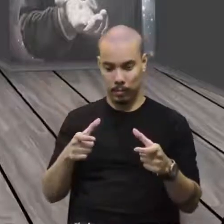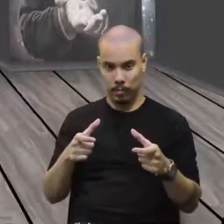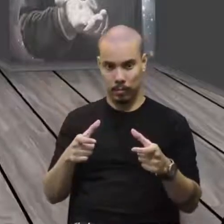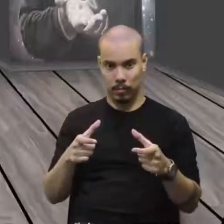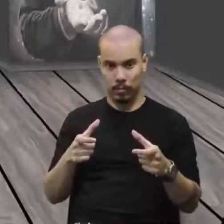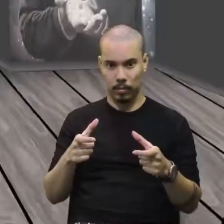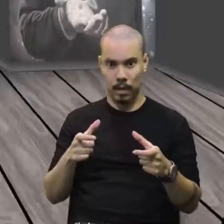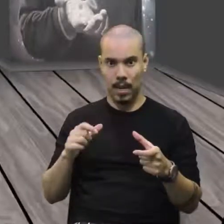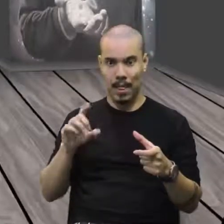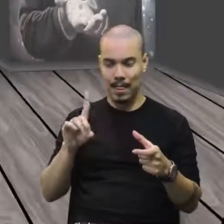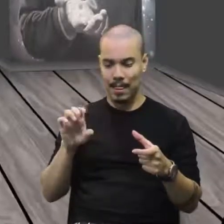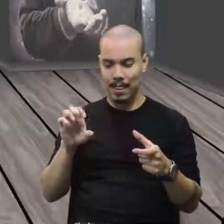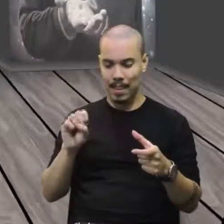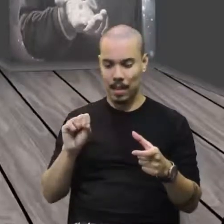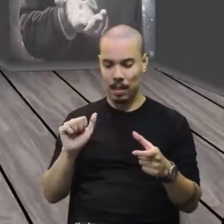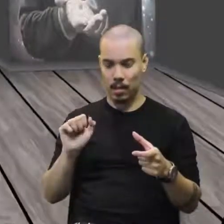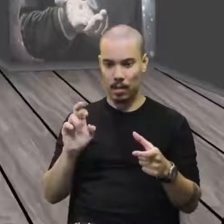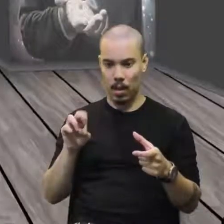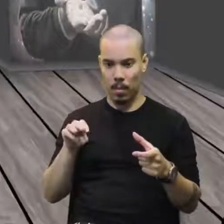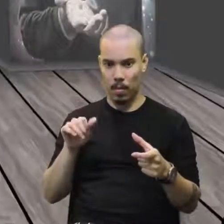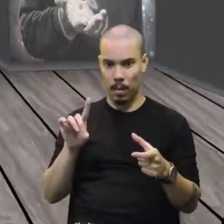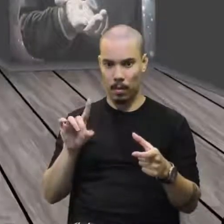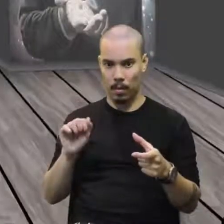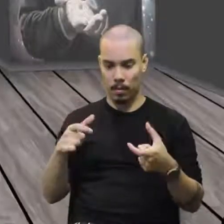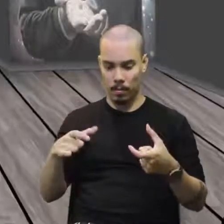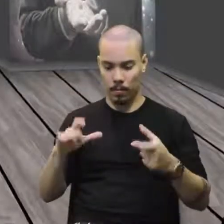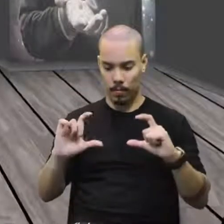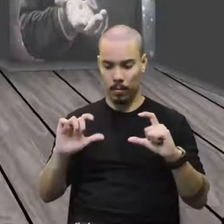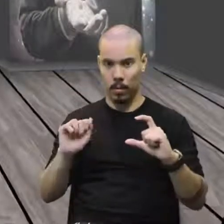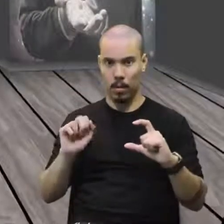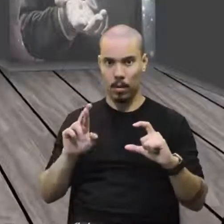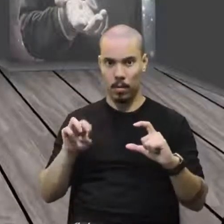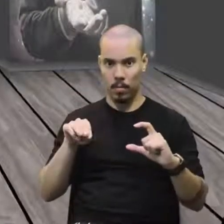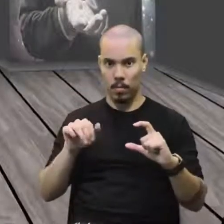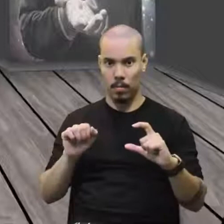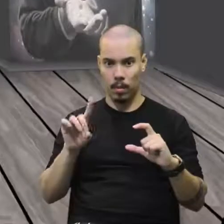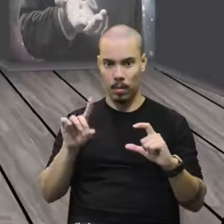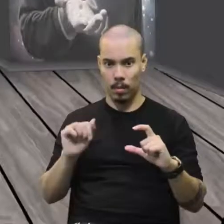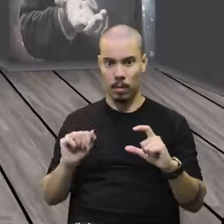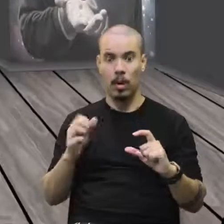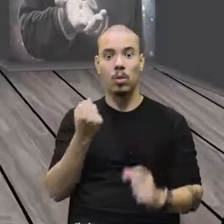que o número, ele tem quantas plaquetinhas? Ó, teria uma,